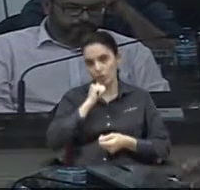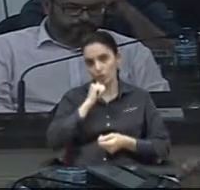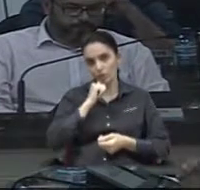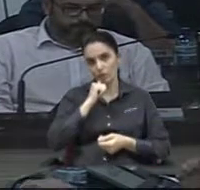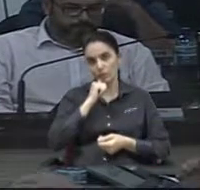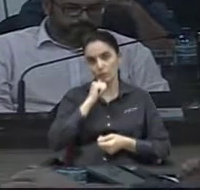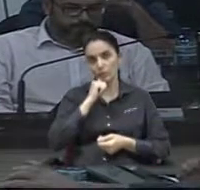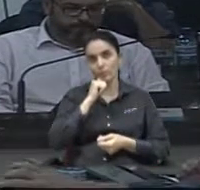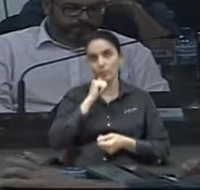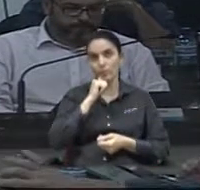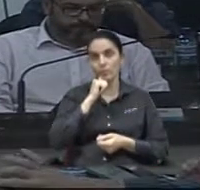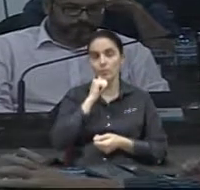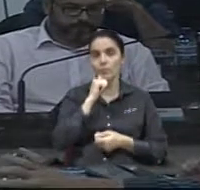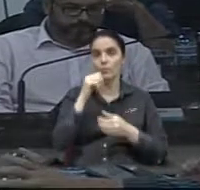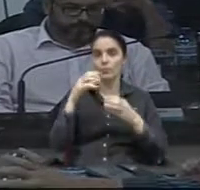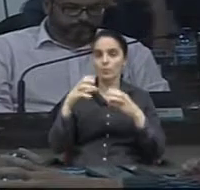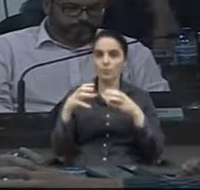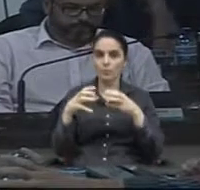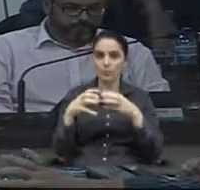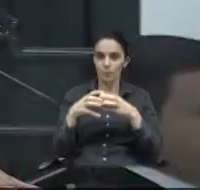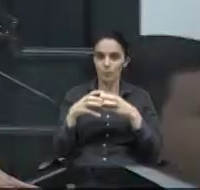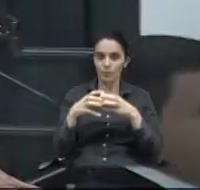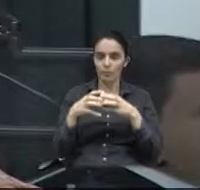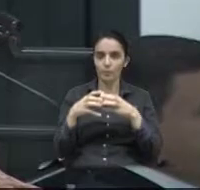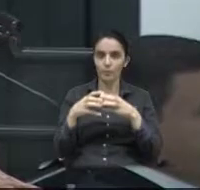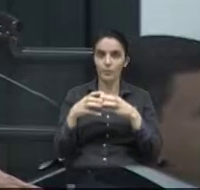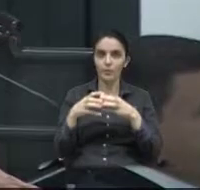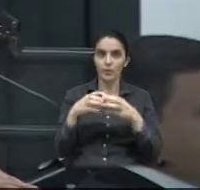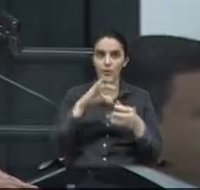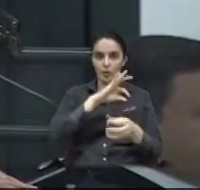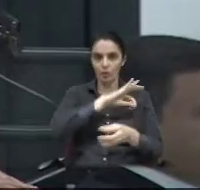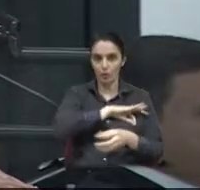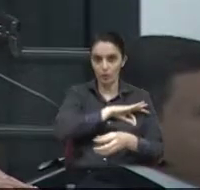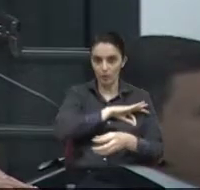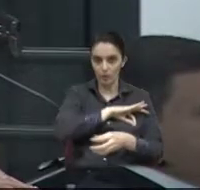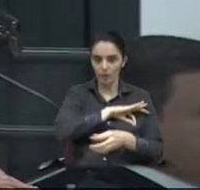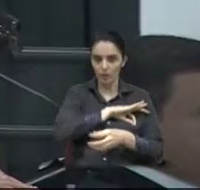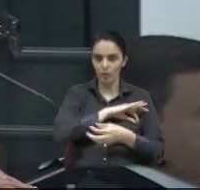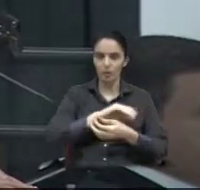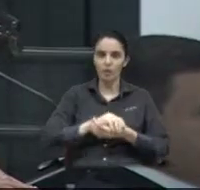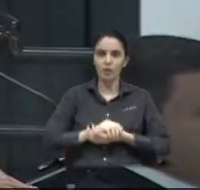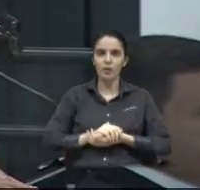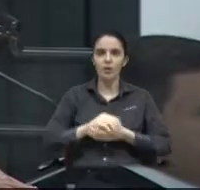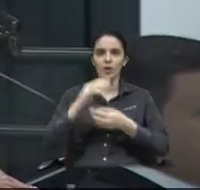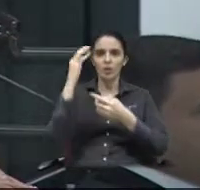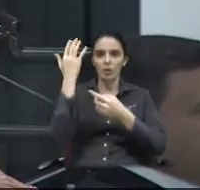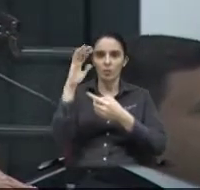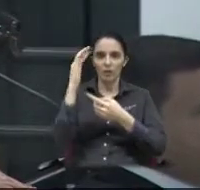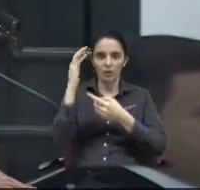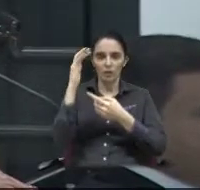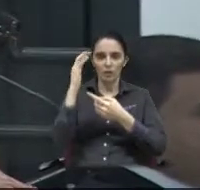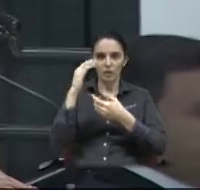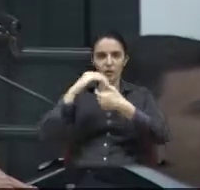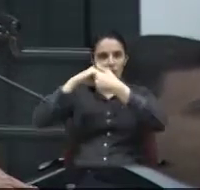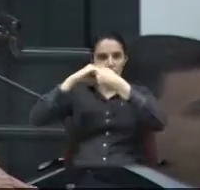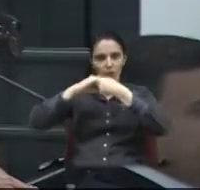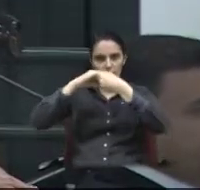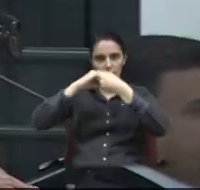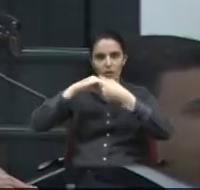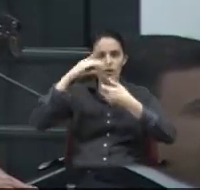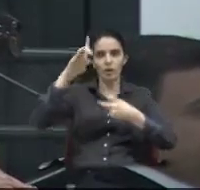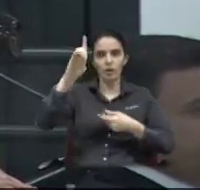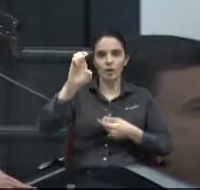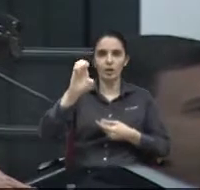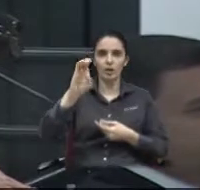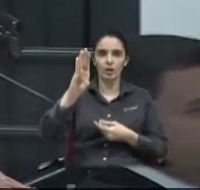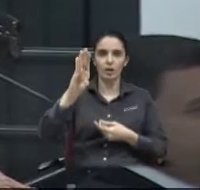hoje enquanto a polícia militar e parabenizar débora né por essa